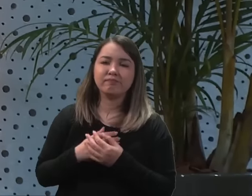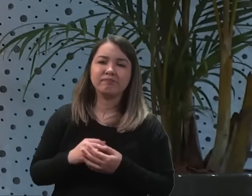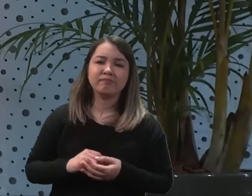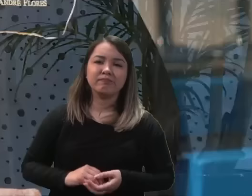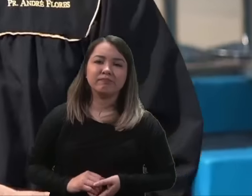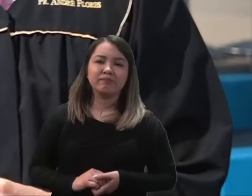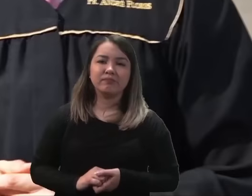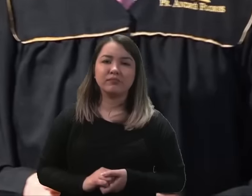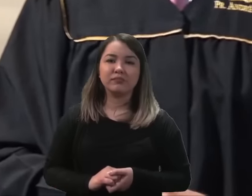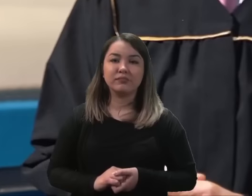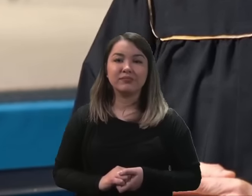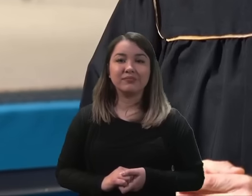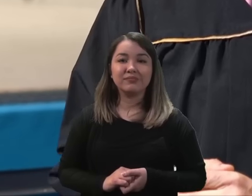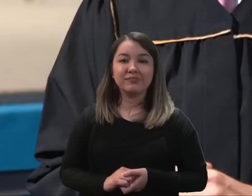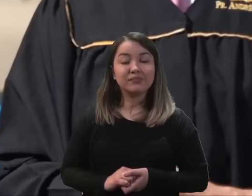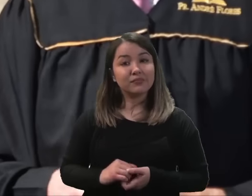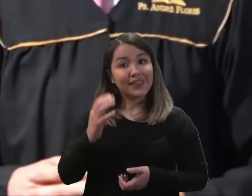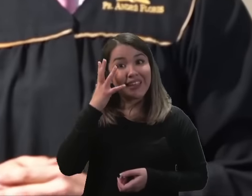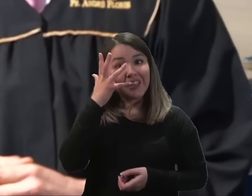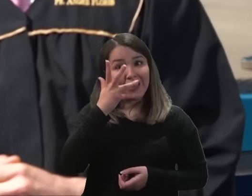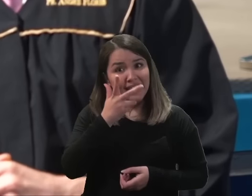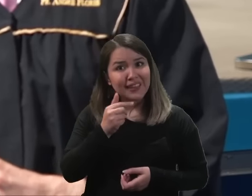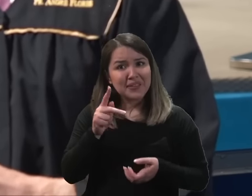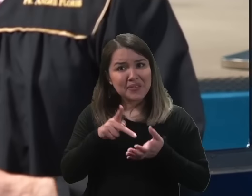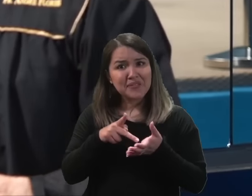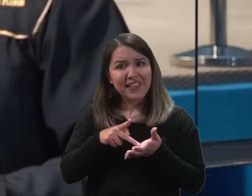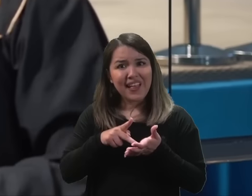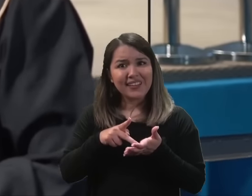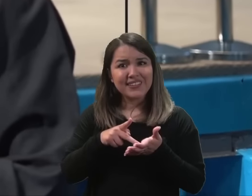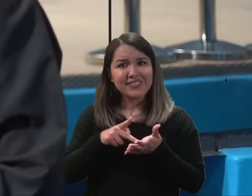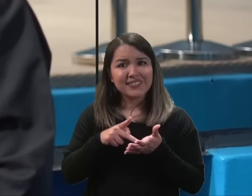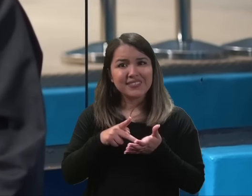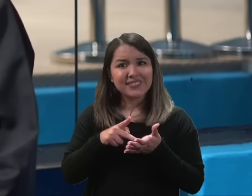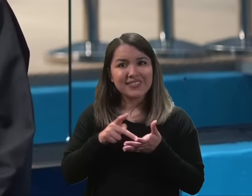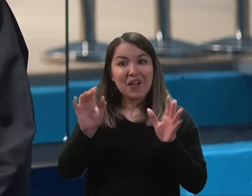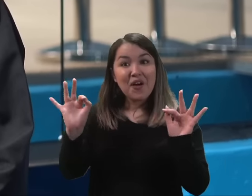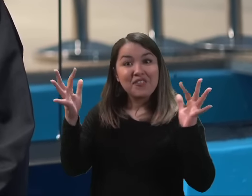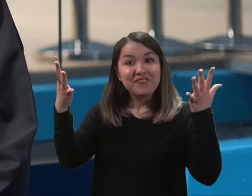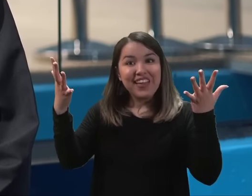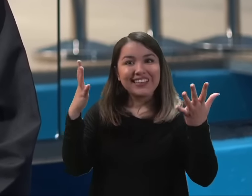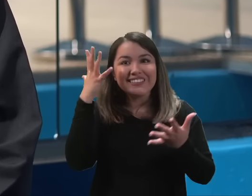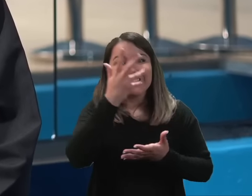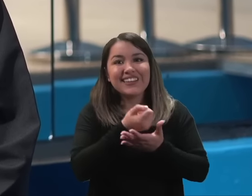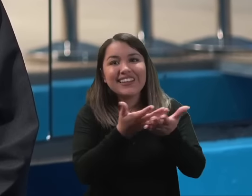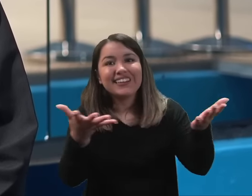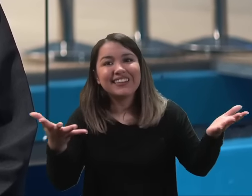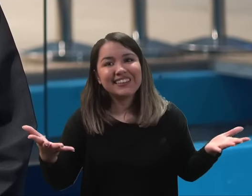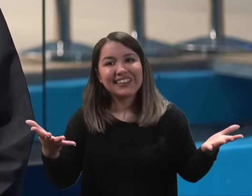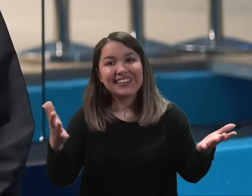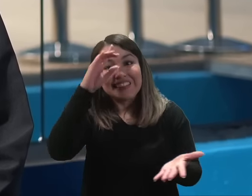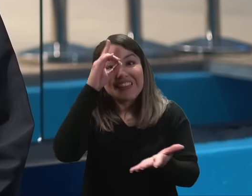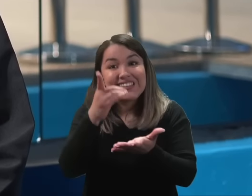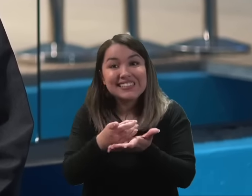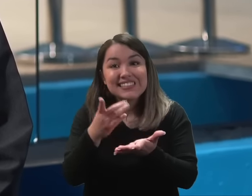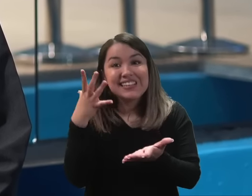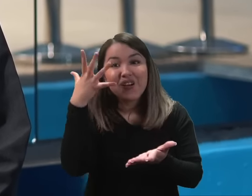que lindo não é verdade uma festa linda uma decisão linda